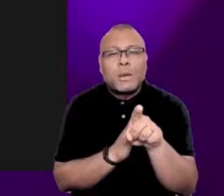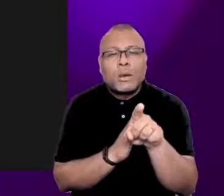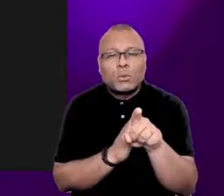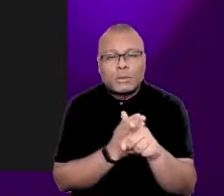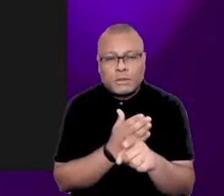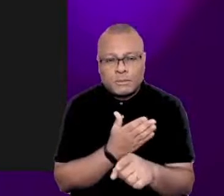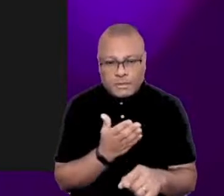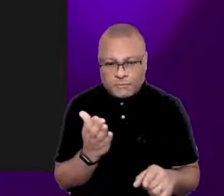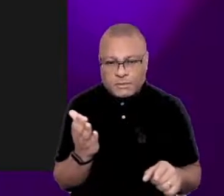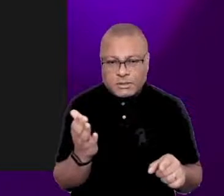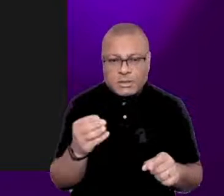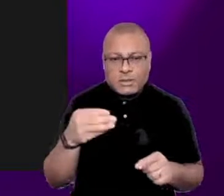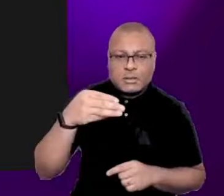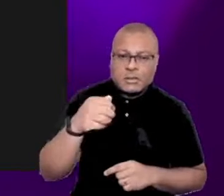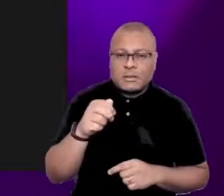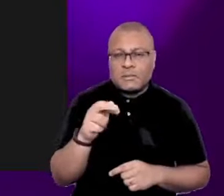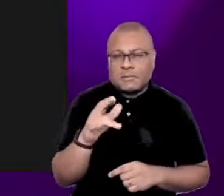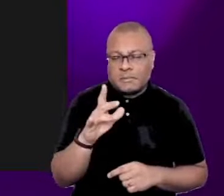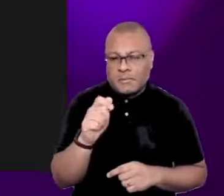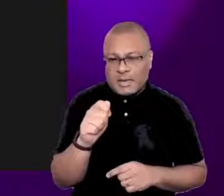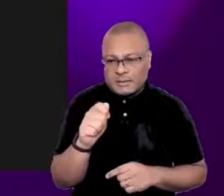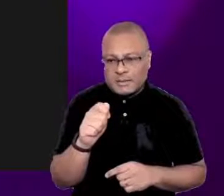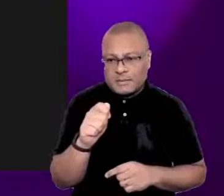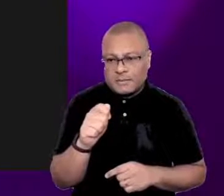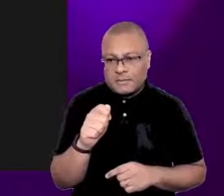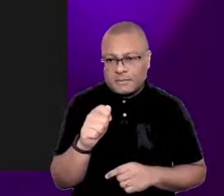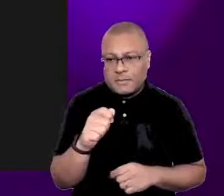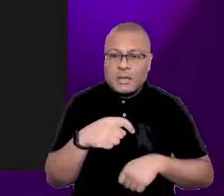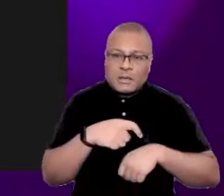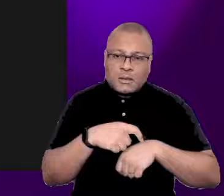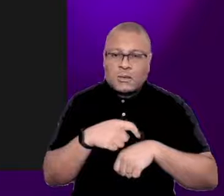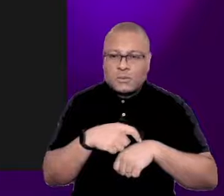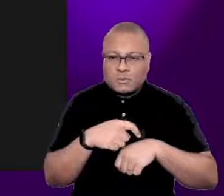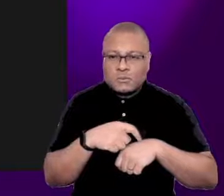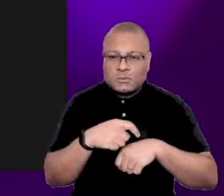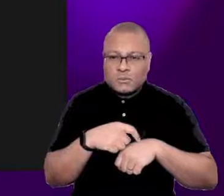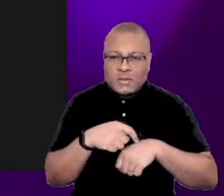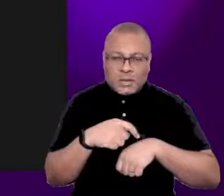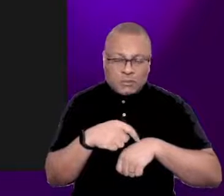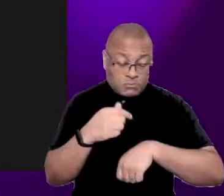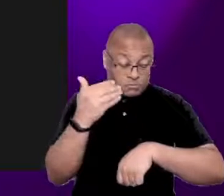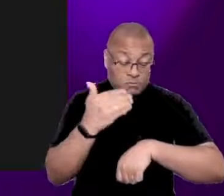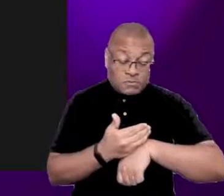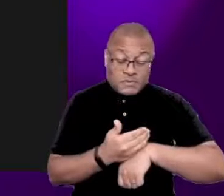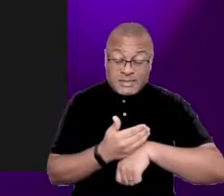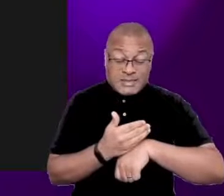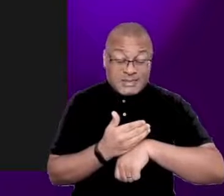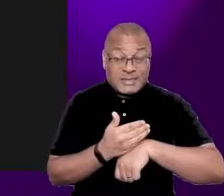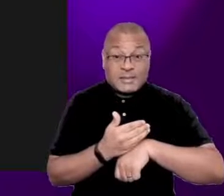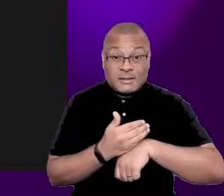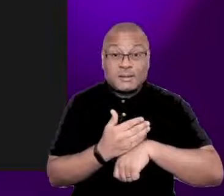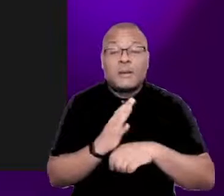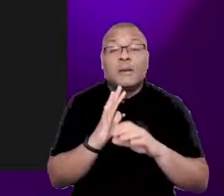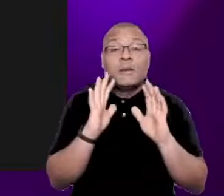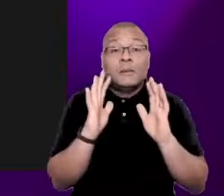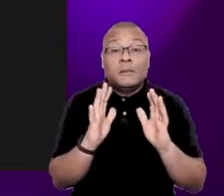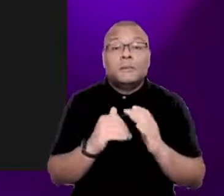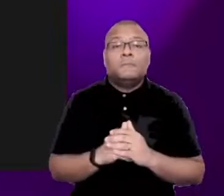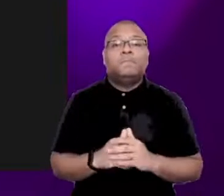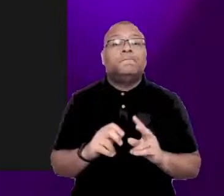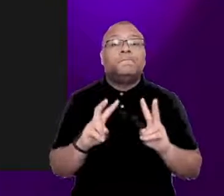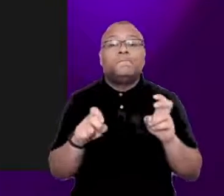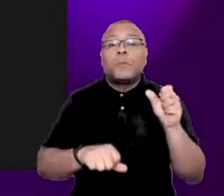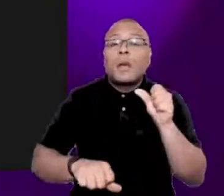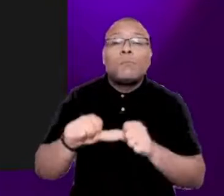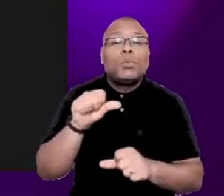você, Márcia. A gente, embora tenha aqui, estamos bem em cima do tempo, sobre a